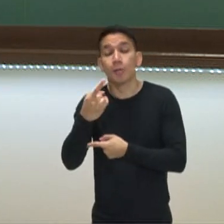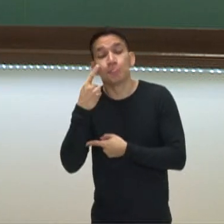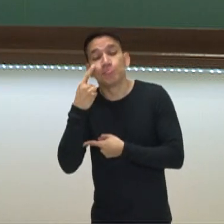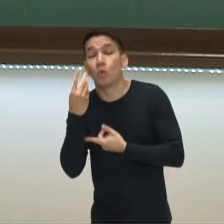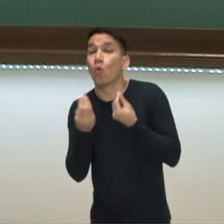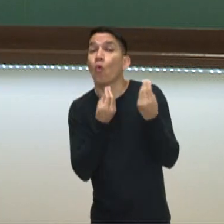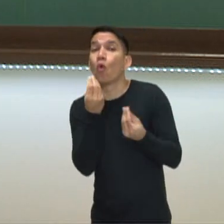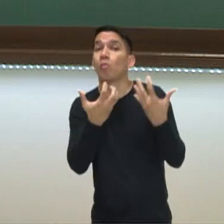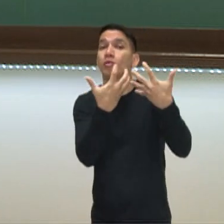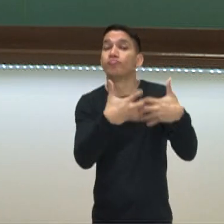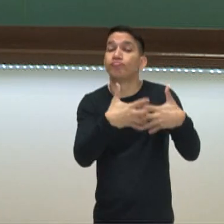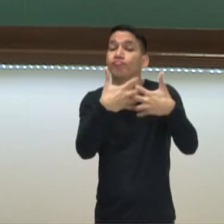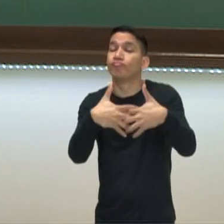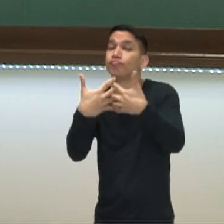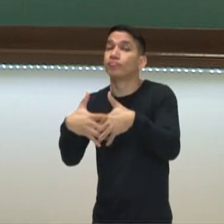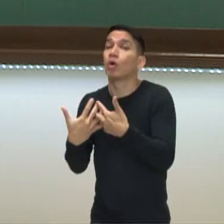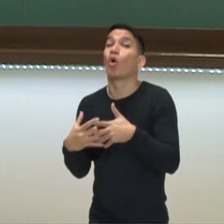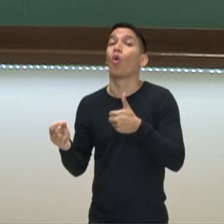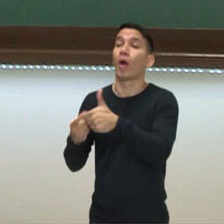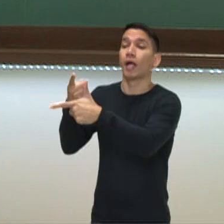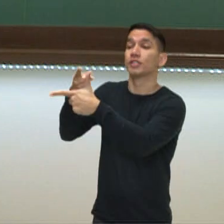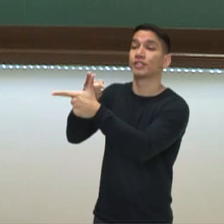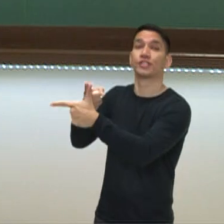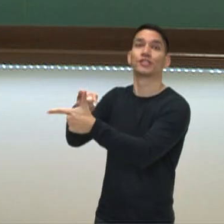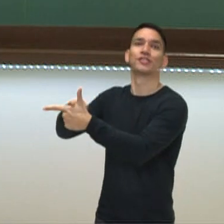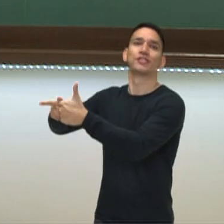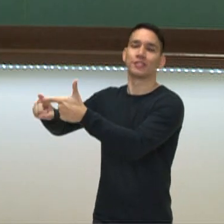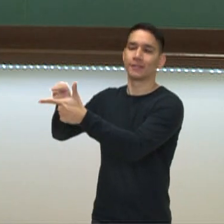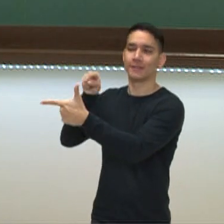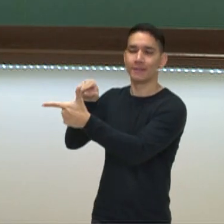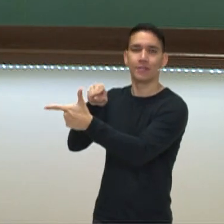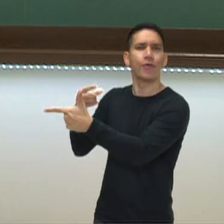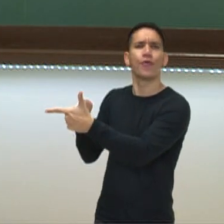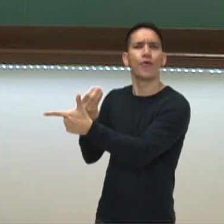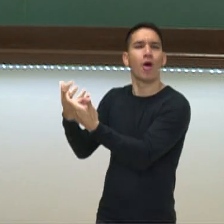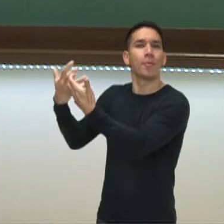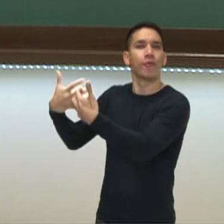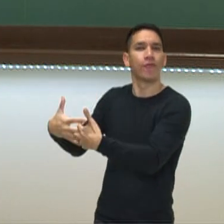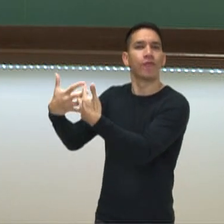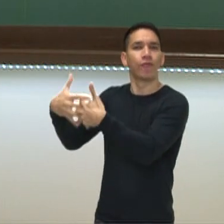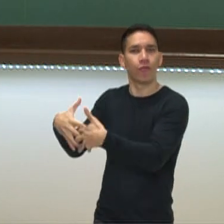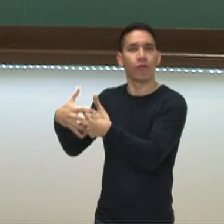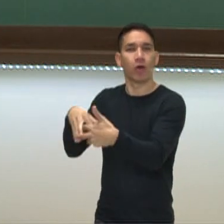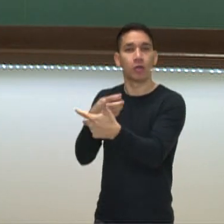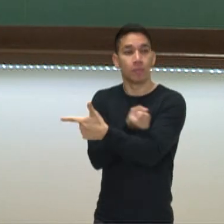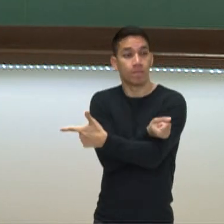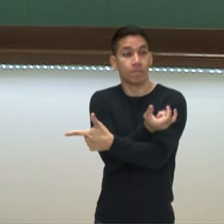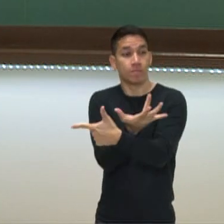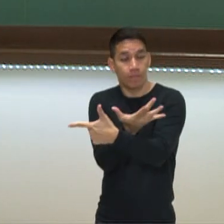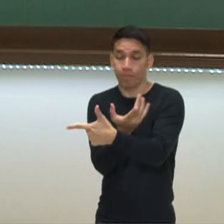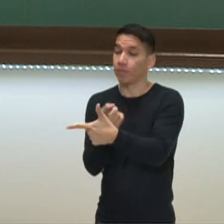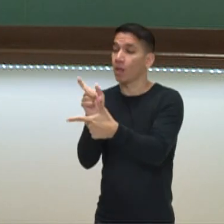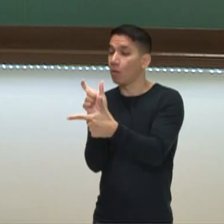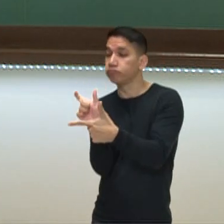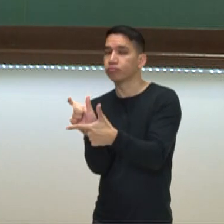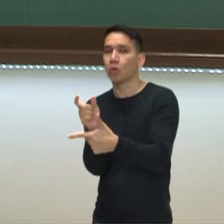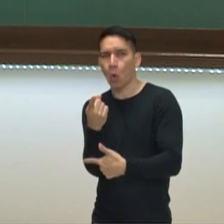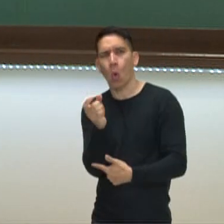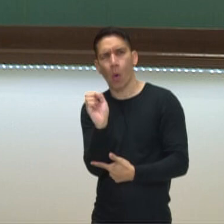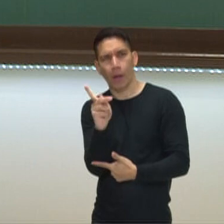que funciona a divisão, o esqueminha da divisão ali com os polinômios e os monômios. Tá bom?